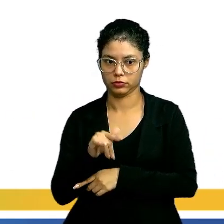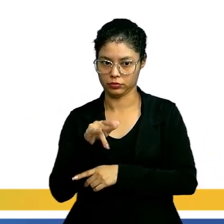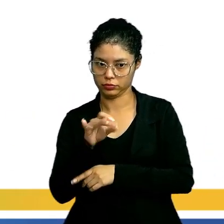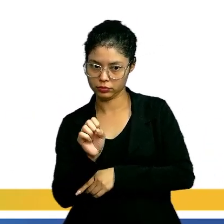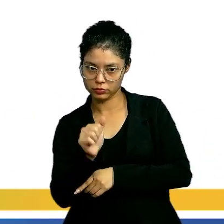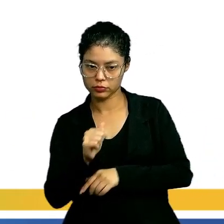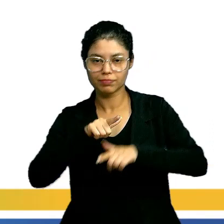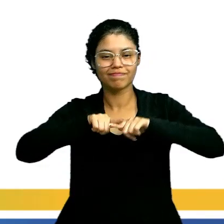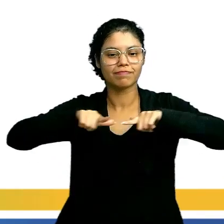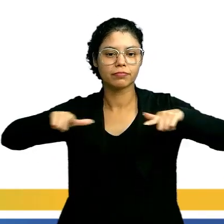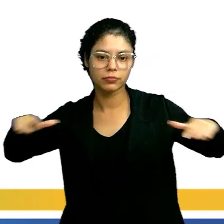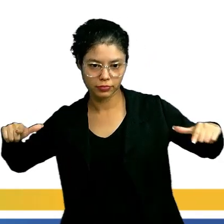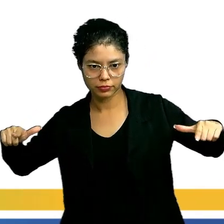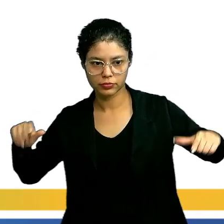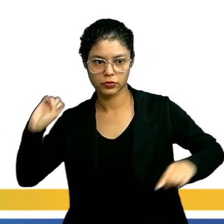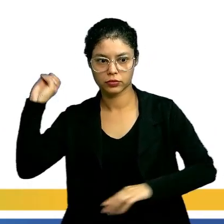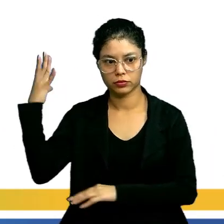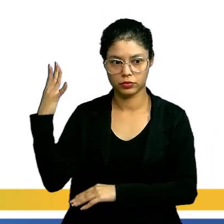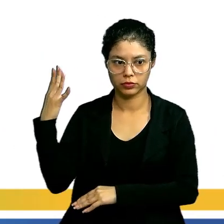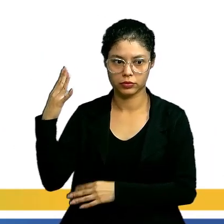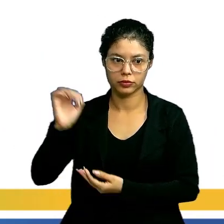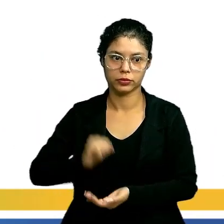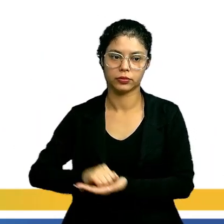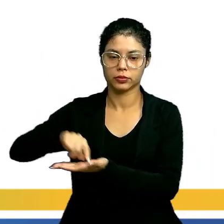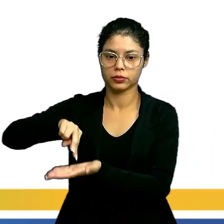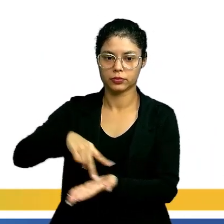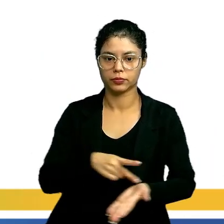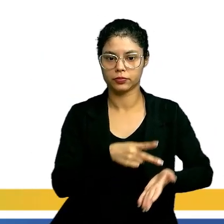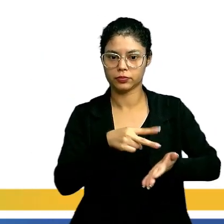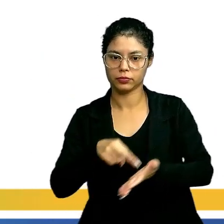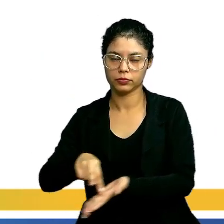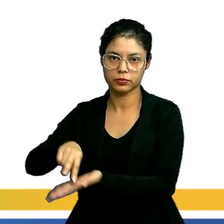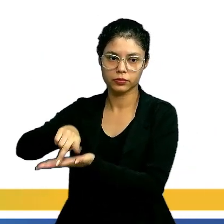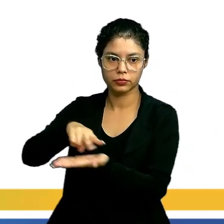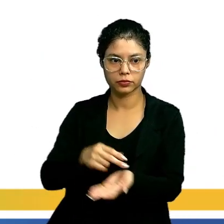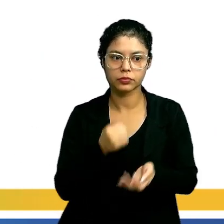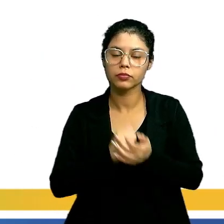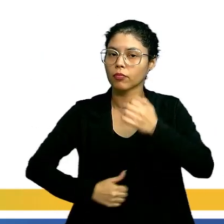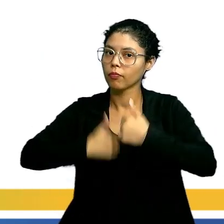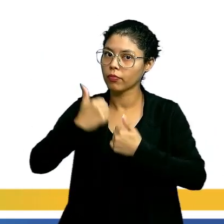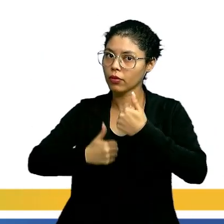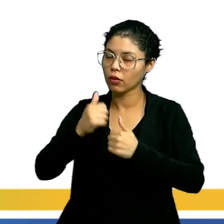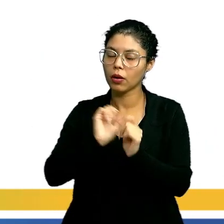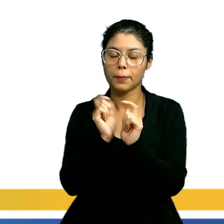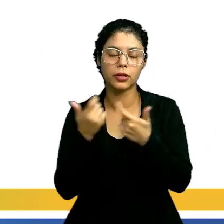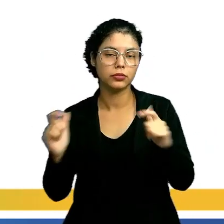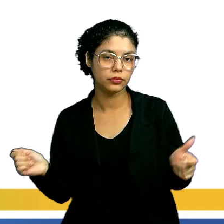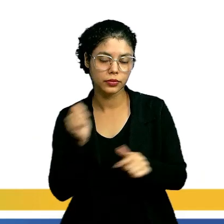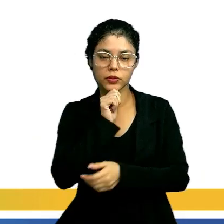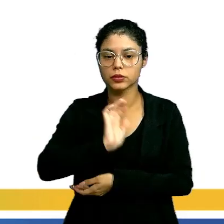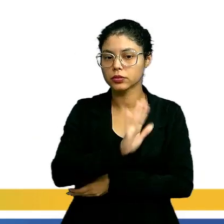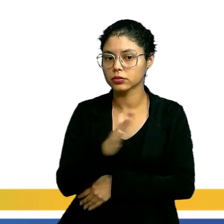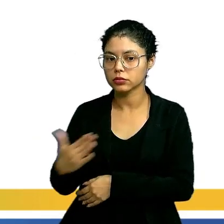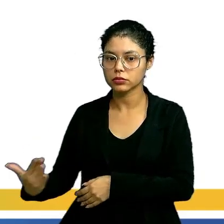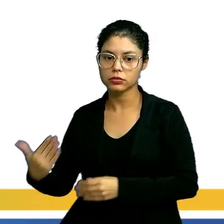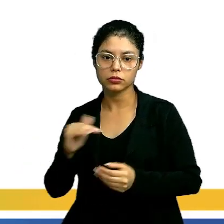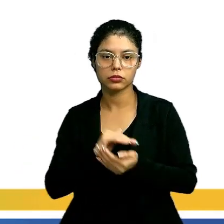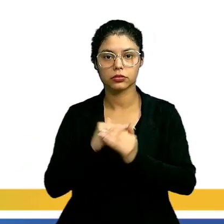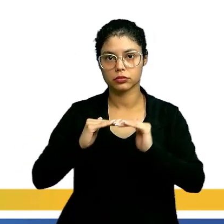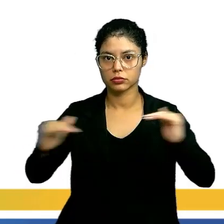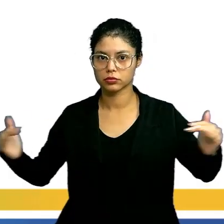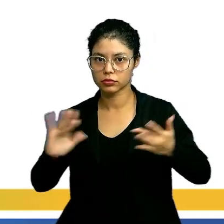ou seja, lisas. É o caso dos patins no gelo. E essa força de atrito será maior quando as superfícies